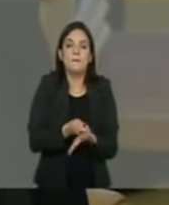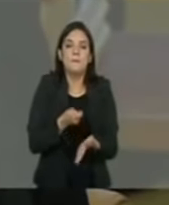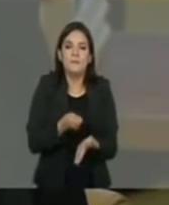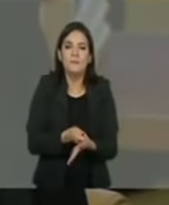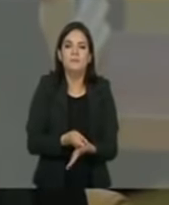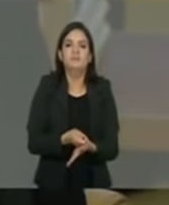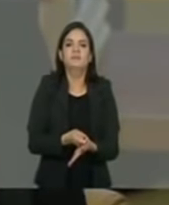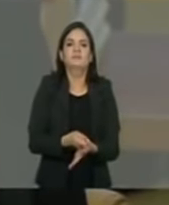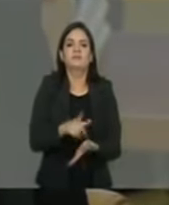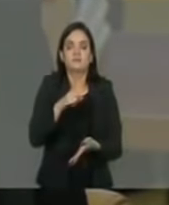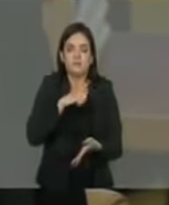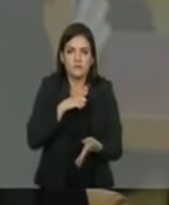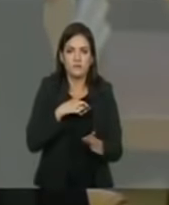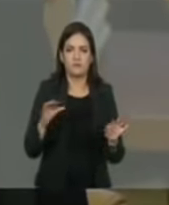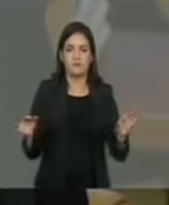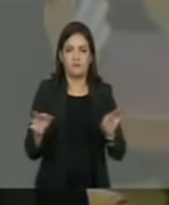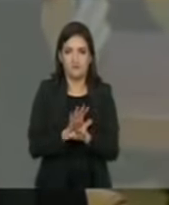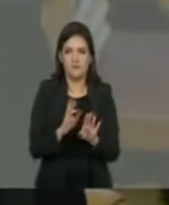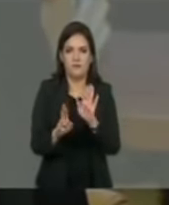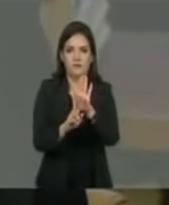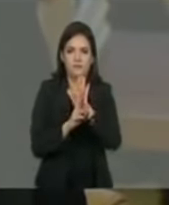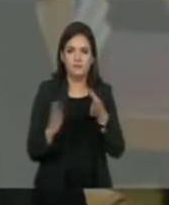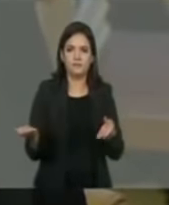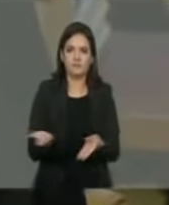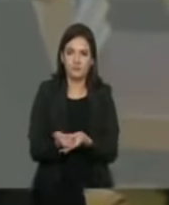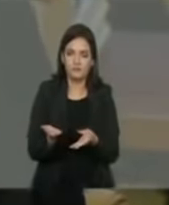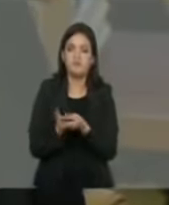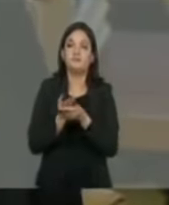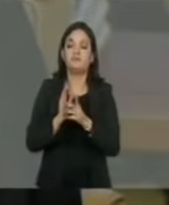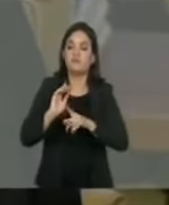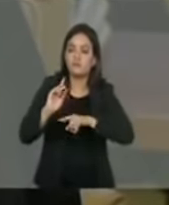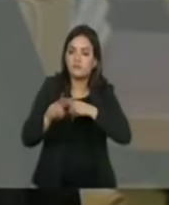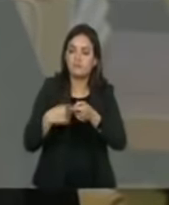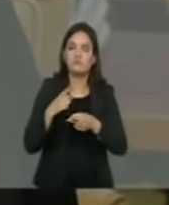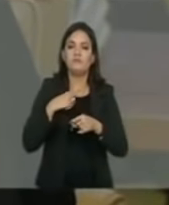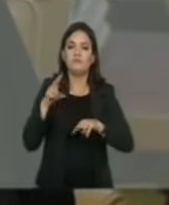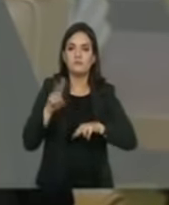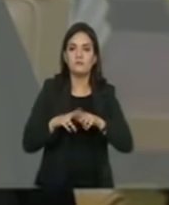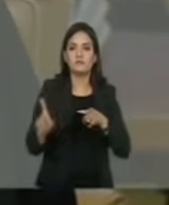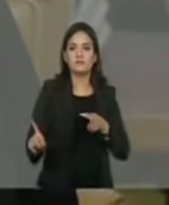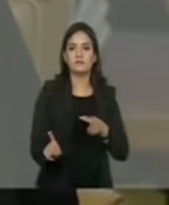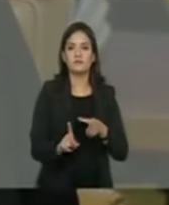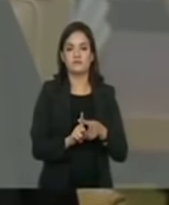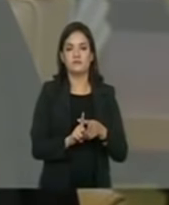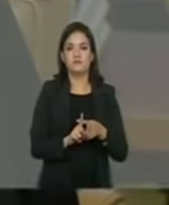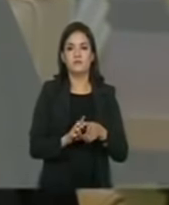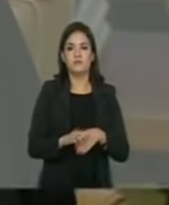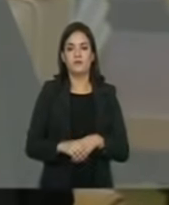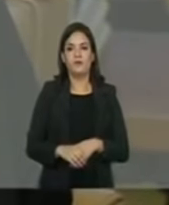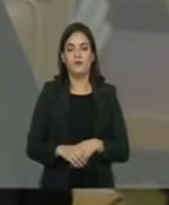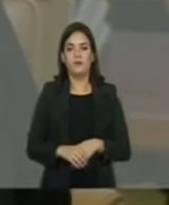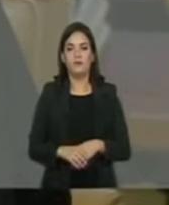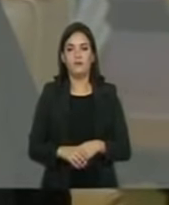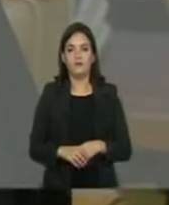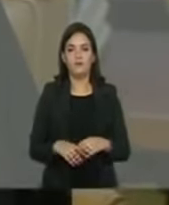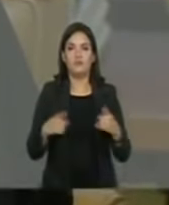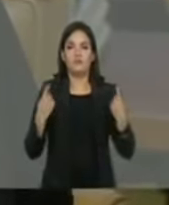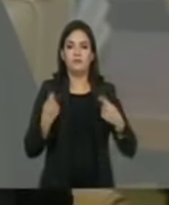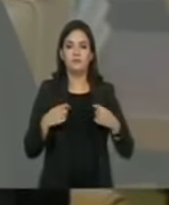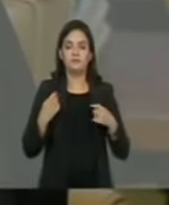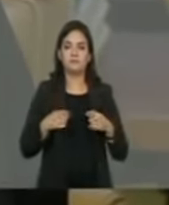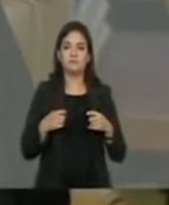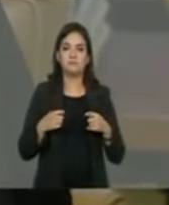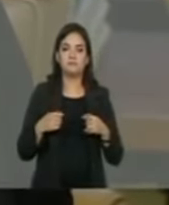trânsito em julgado para efeito de execução definitiva da sentença penal condenatória precisamente na data de hoje